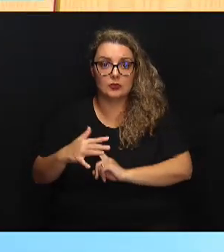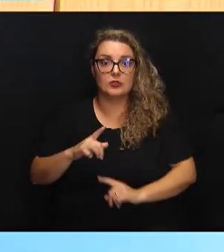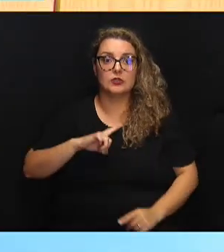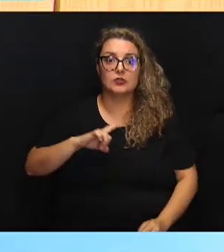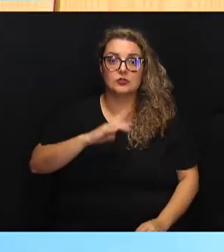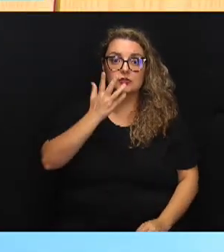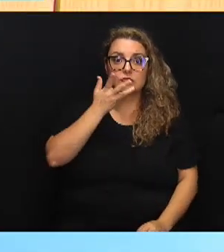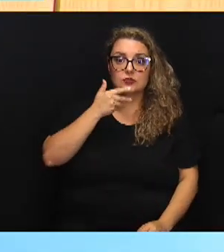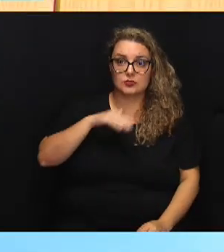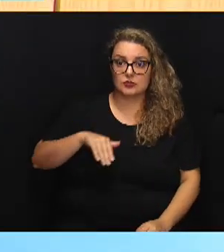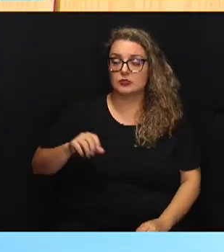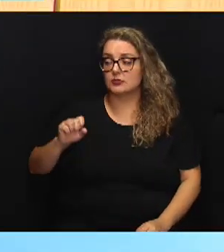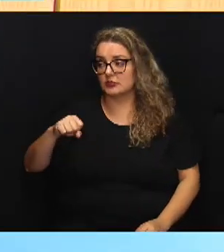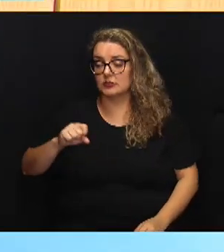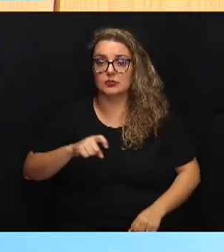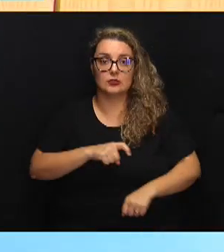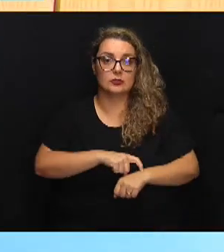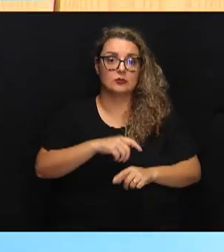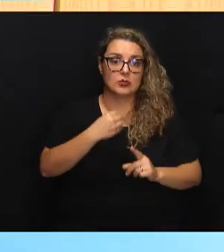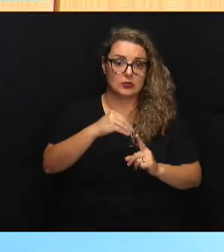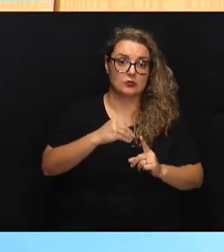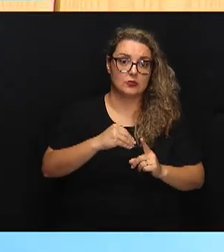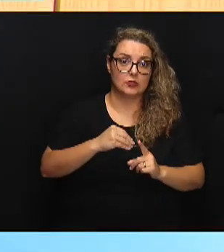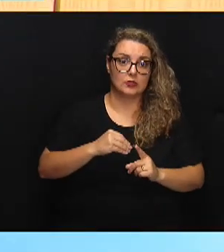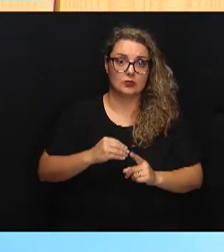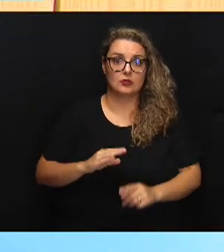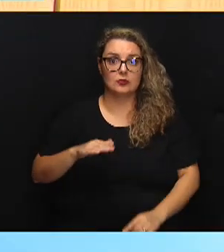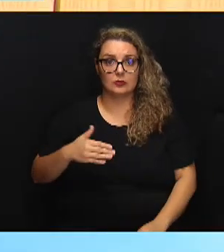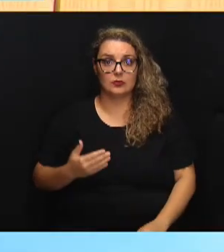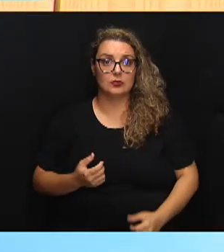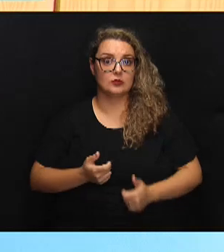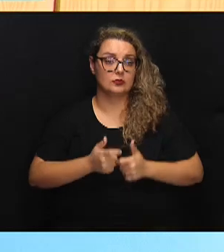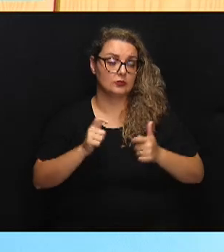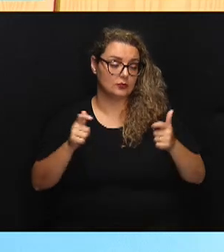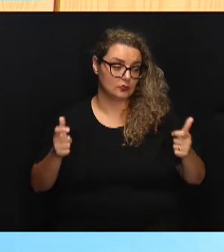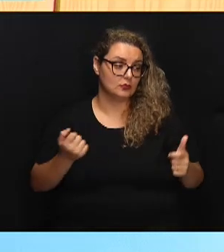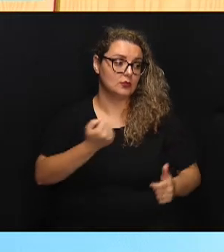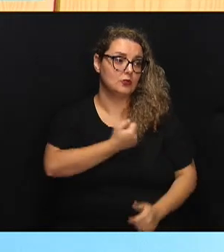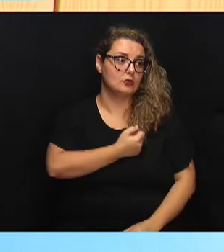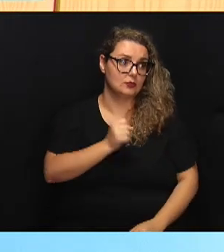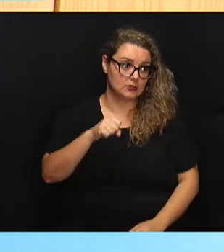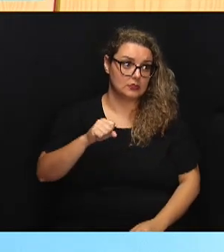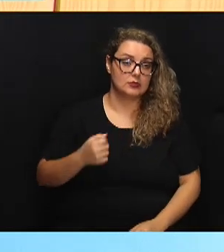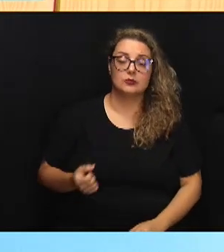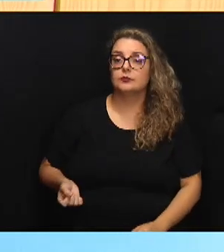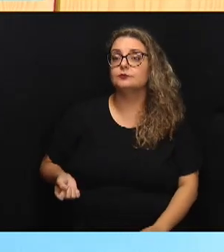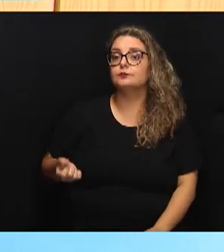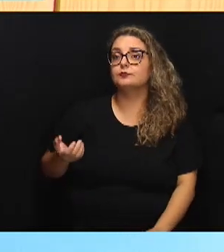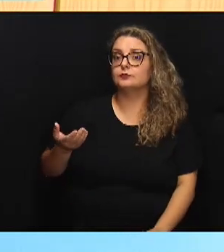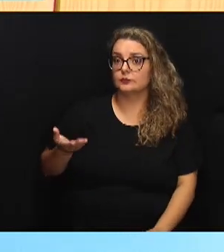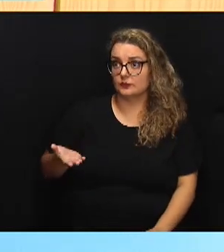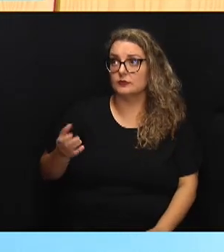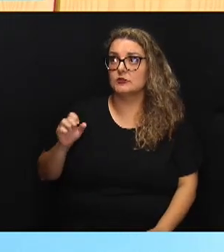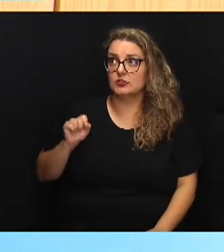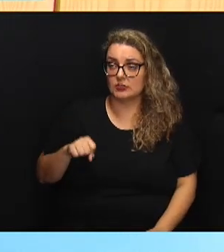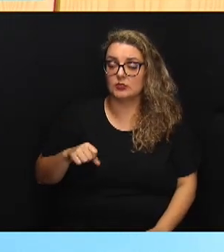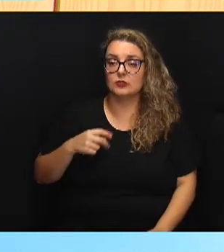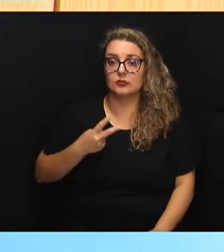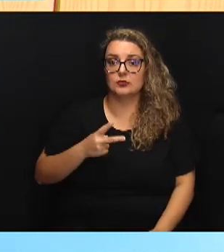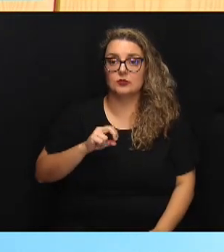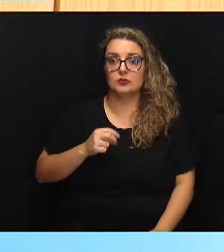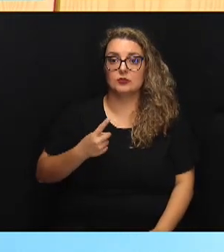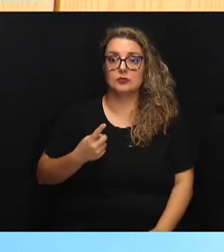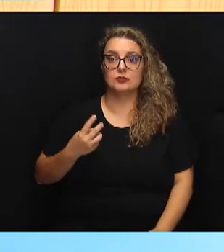crianças em situação de vulnerabilidade, aumentando esse número, né? Sim. Em 2013, então, abre o Lar